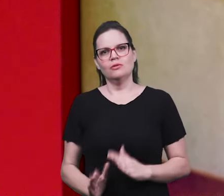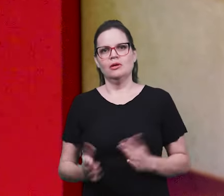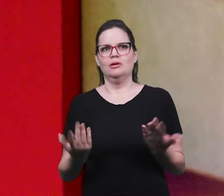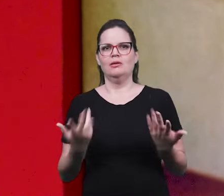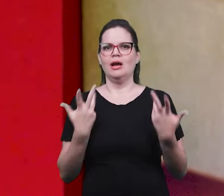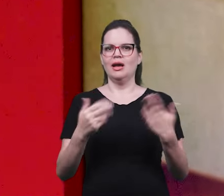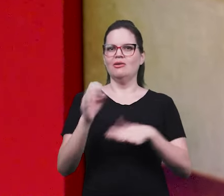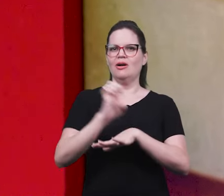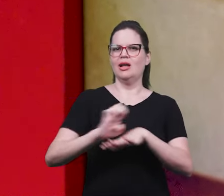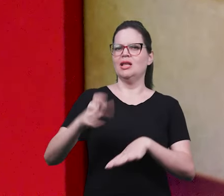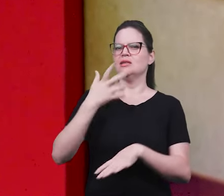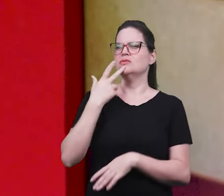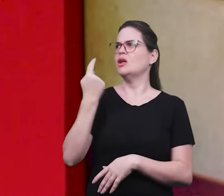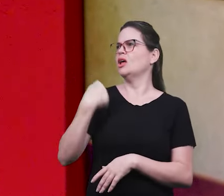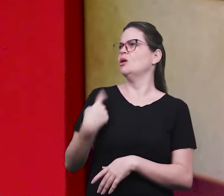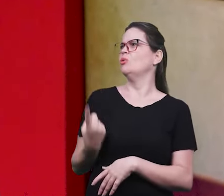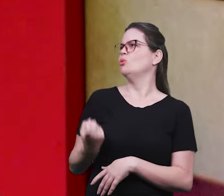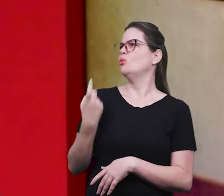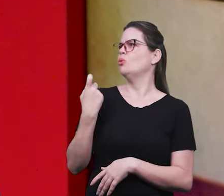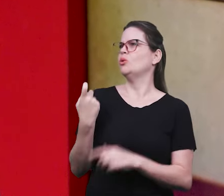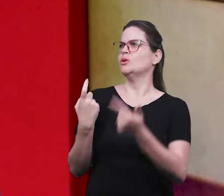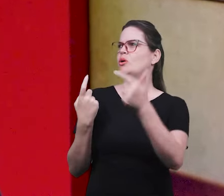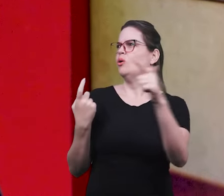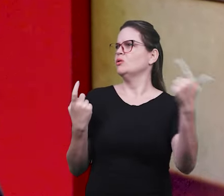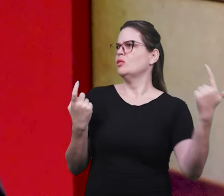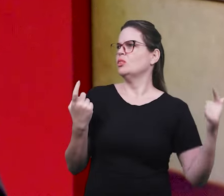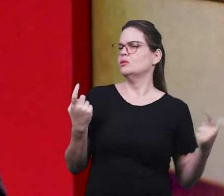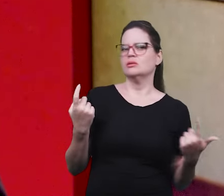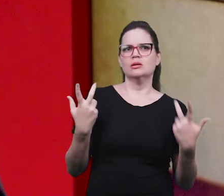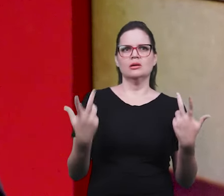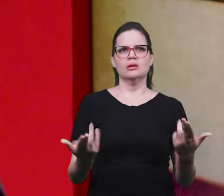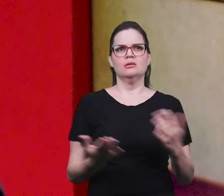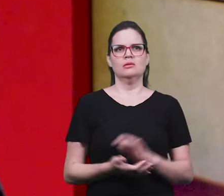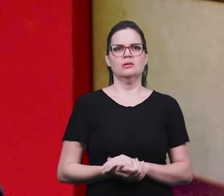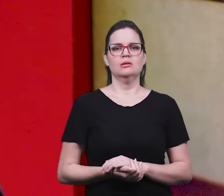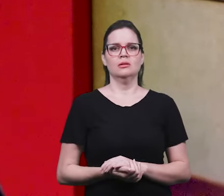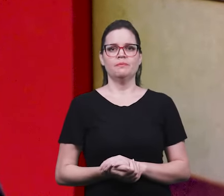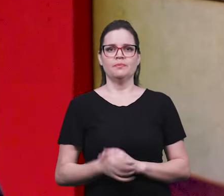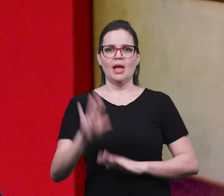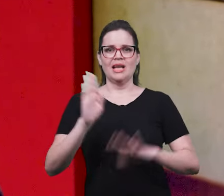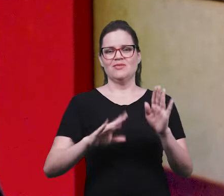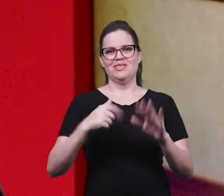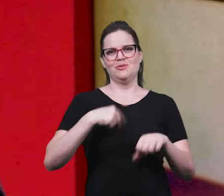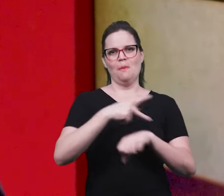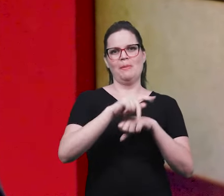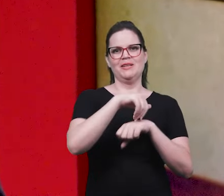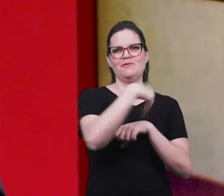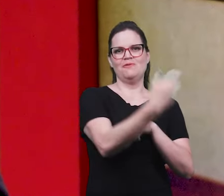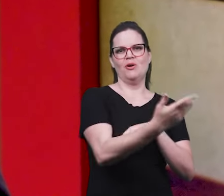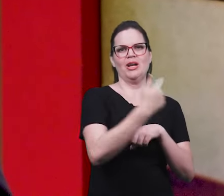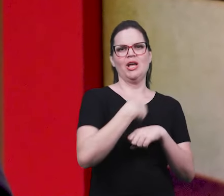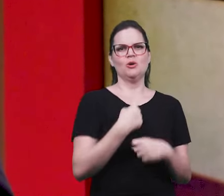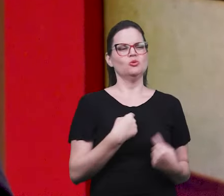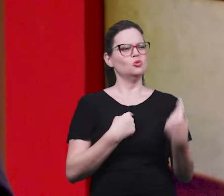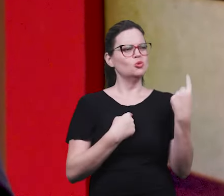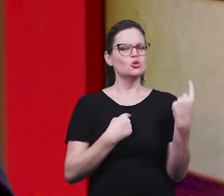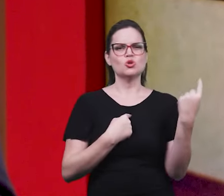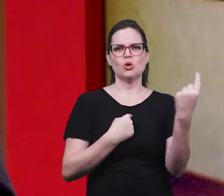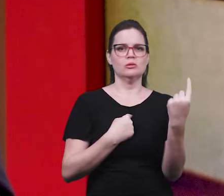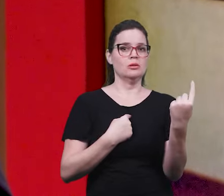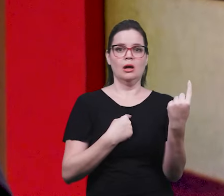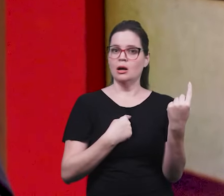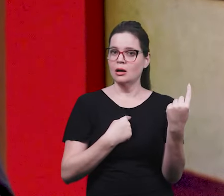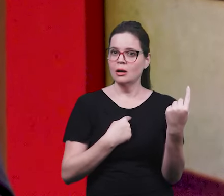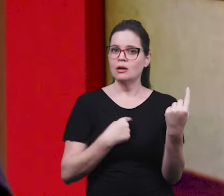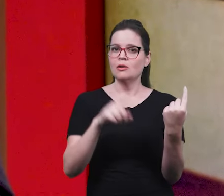eu estou aqui, não tem ninguém, eu vou estar lá na cidade tal, no Brasil, no exterior, estou sozinho aqui, não. Ó, tem 7 mil joelhos que não dobraram, não é só você,